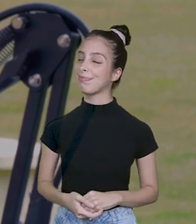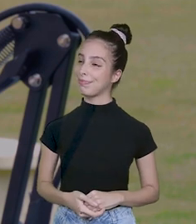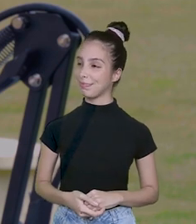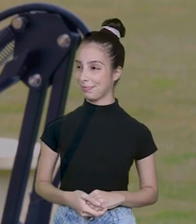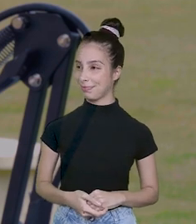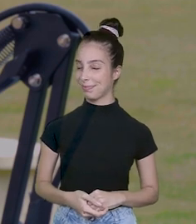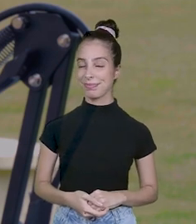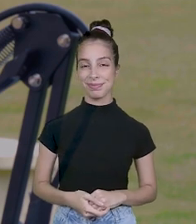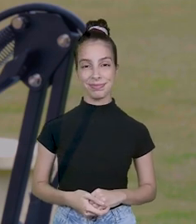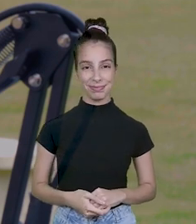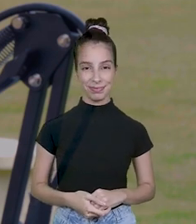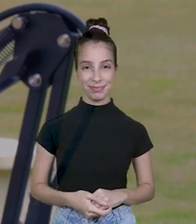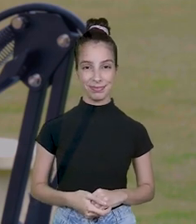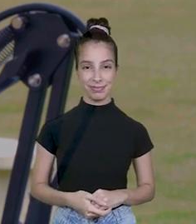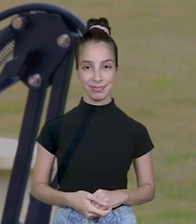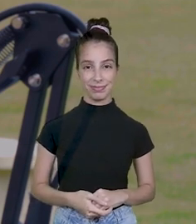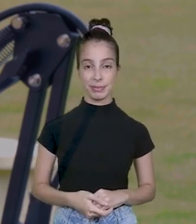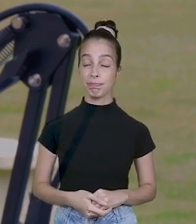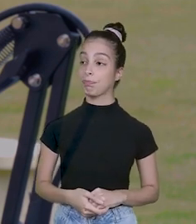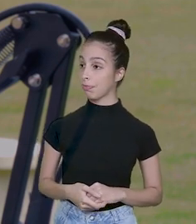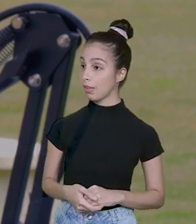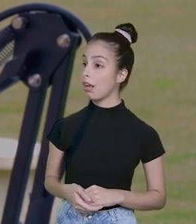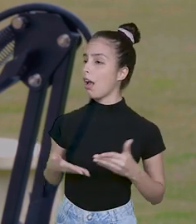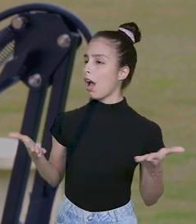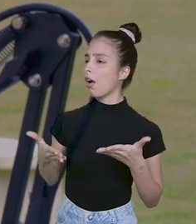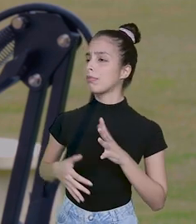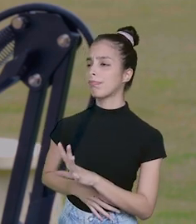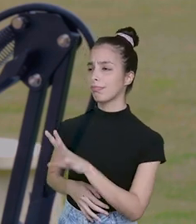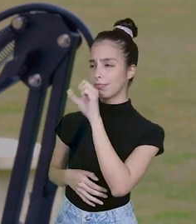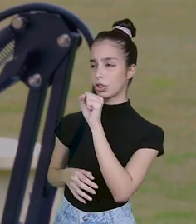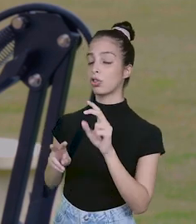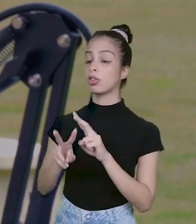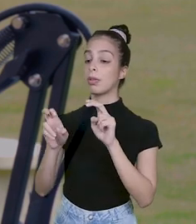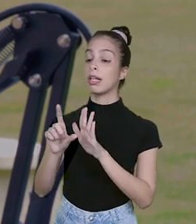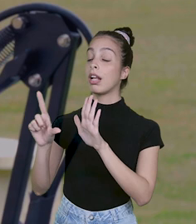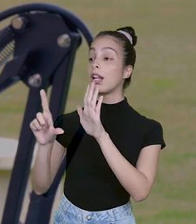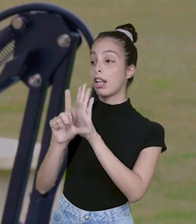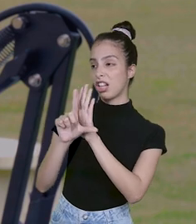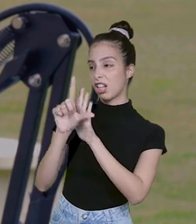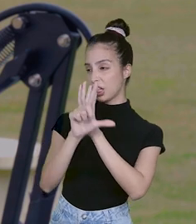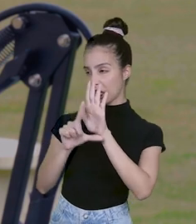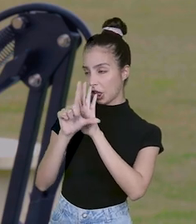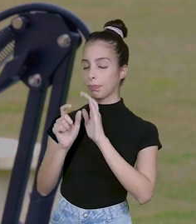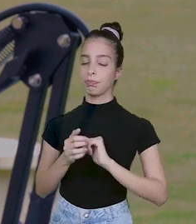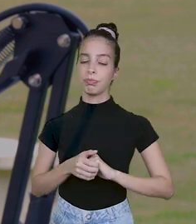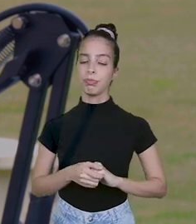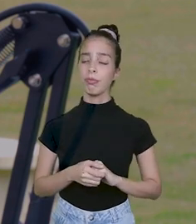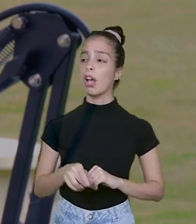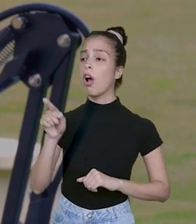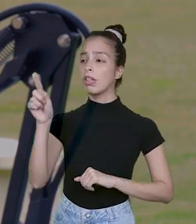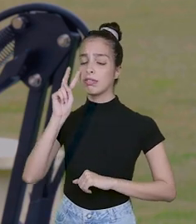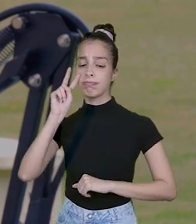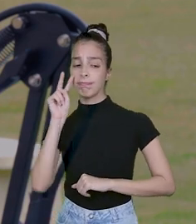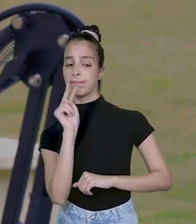gancho sobre as legislações nesse sentido como você vê André eh a